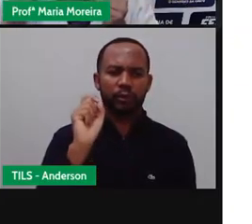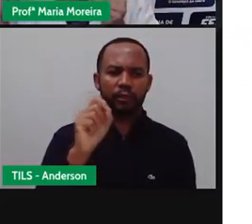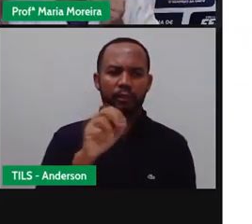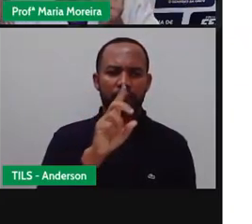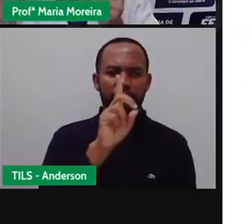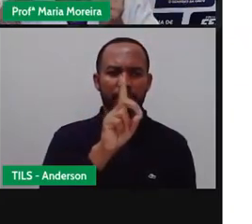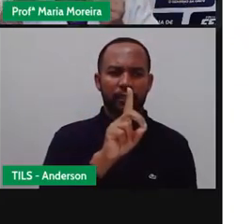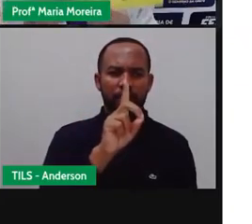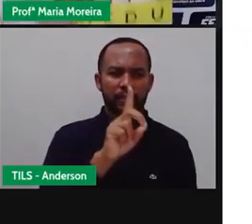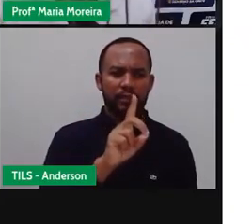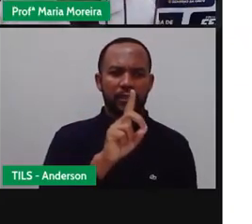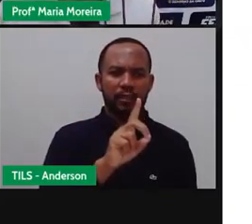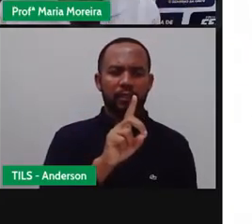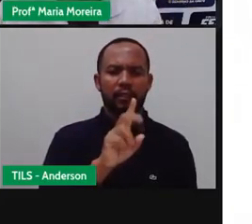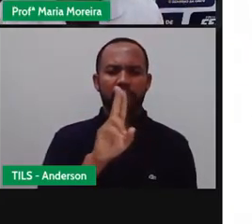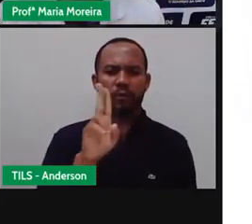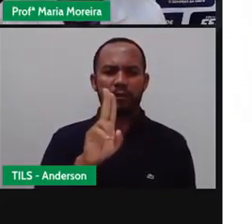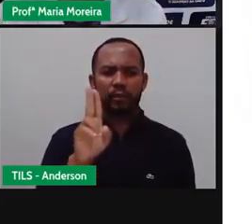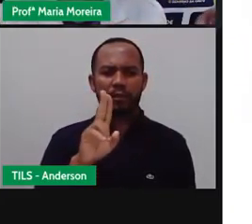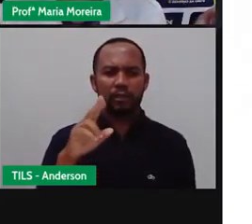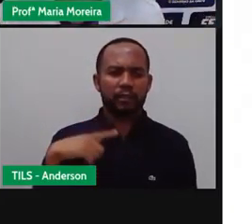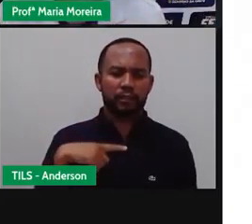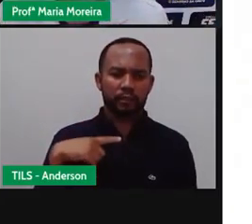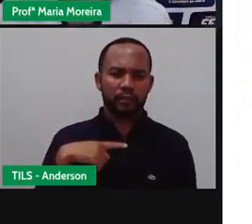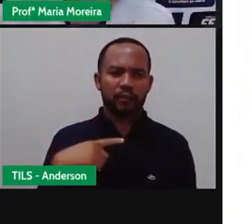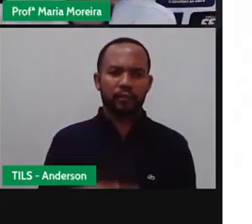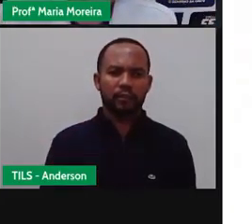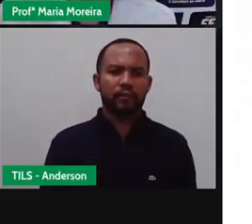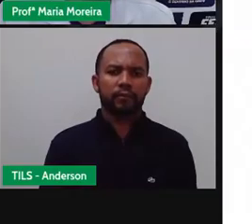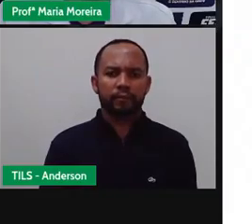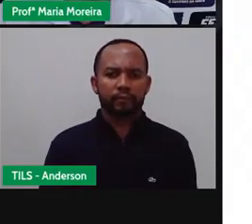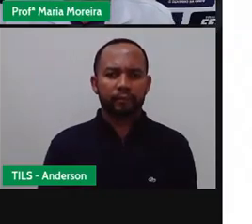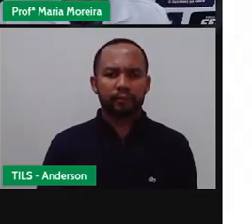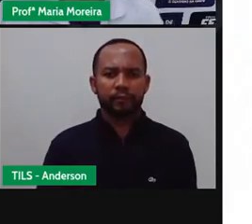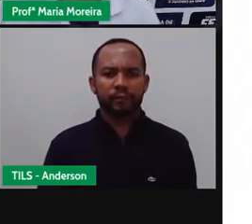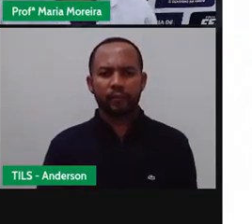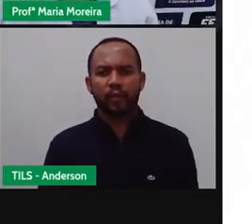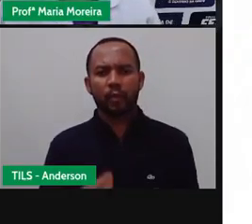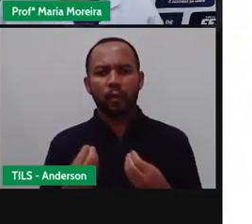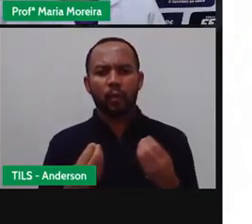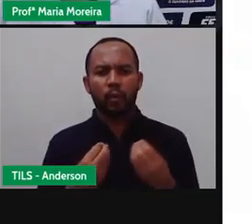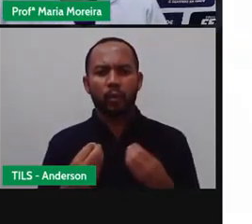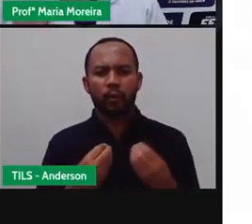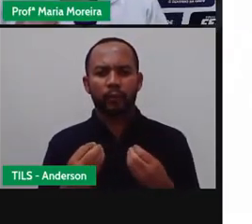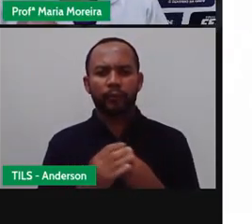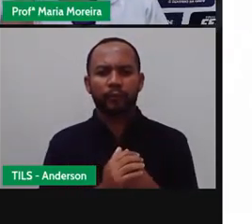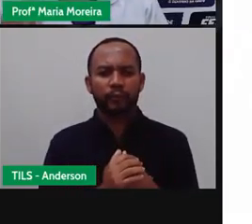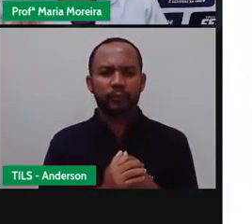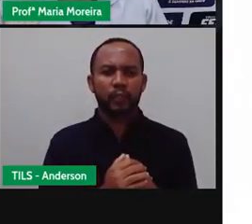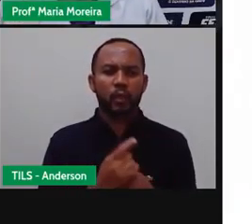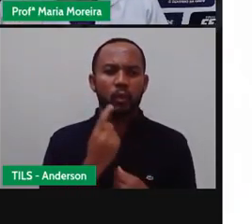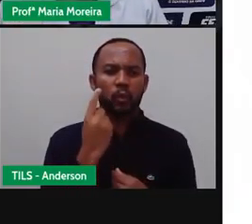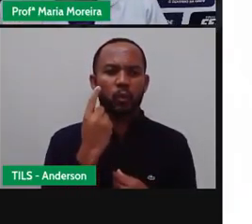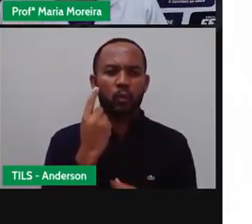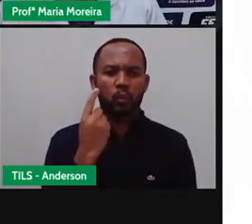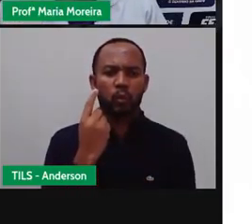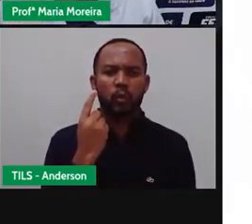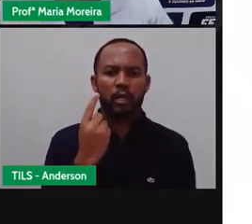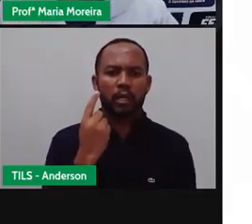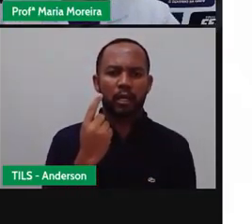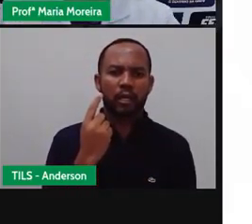unidades, ó. Vai mudar para cá. Aqui tudo é conteúdo. Então, serão o quê? Ó, uma